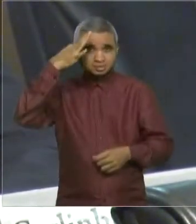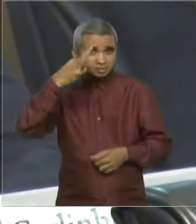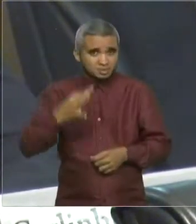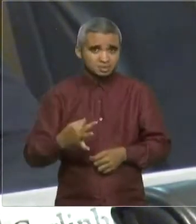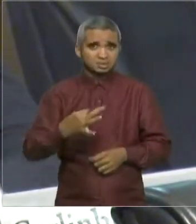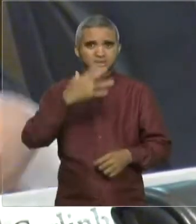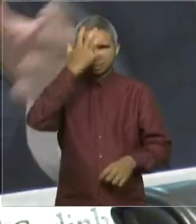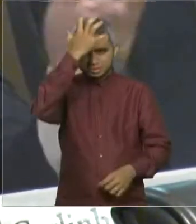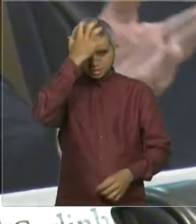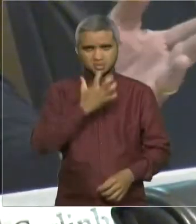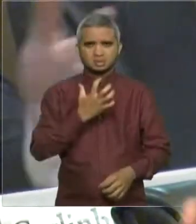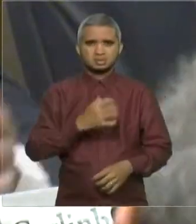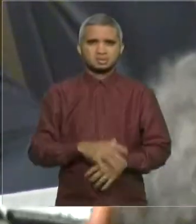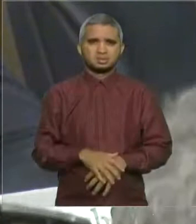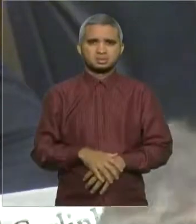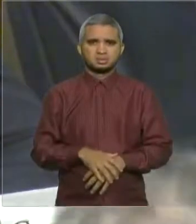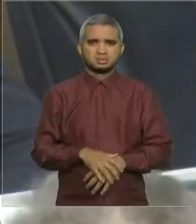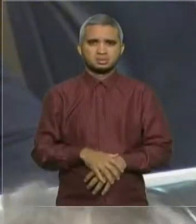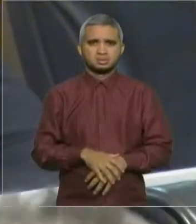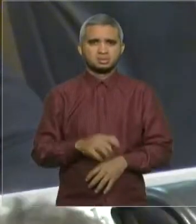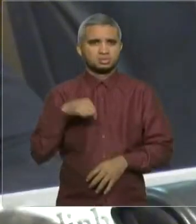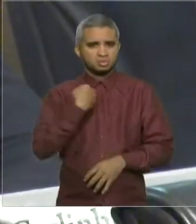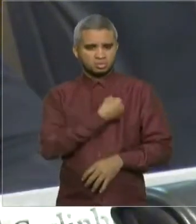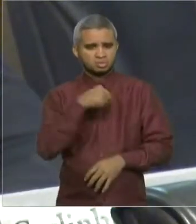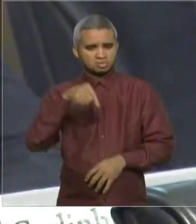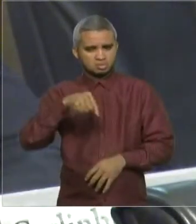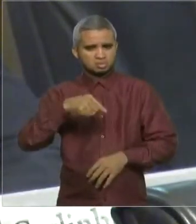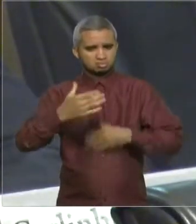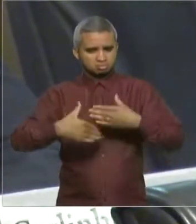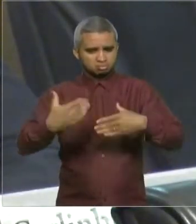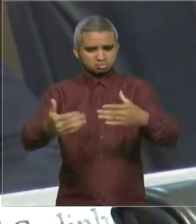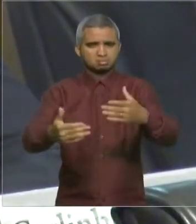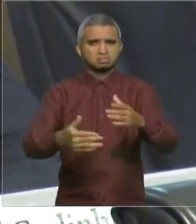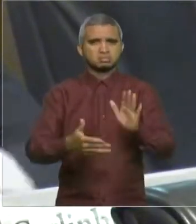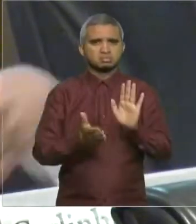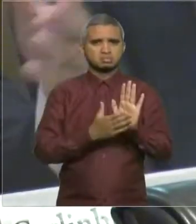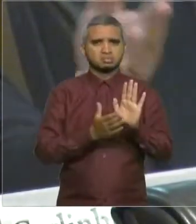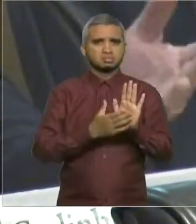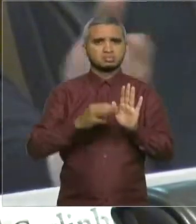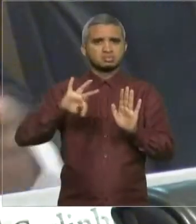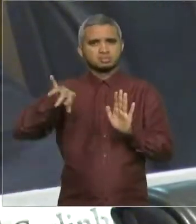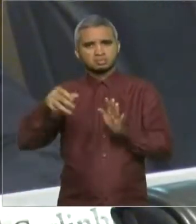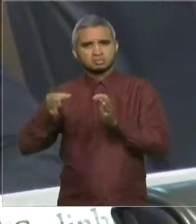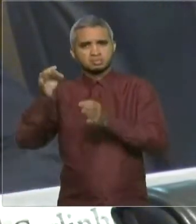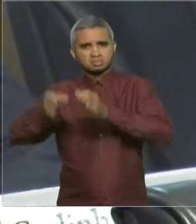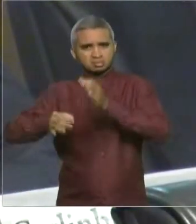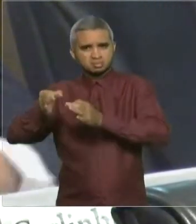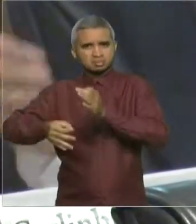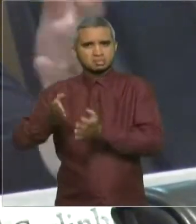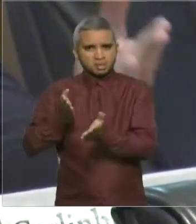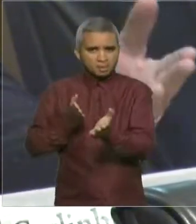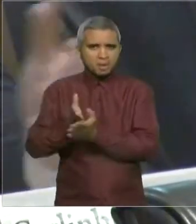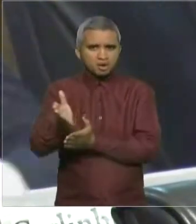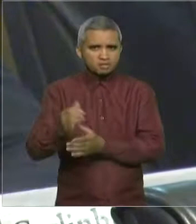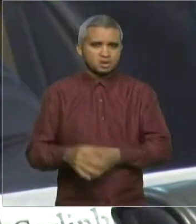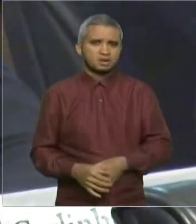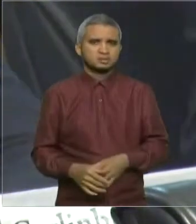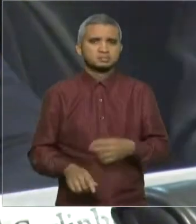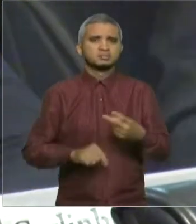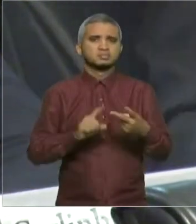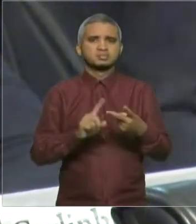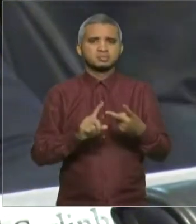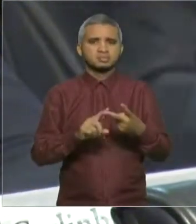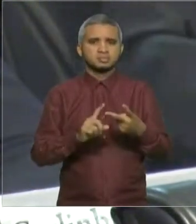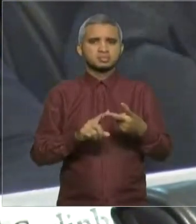aqui. Acabamos de aprovar um projeto de lei, oriundo do Poder Judiciário. Acabamos de ver um gesto nobre do nosso líder